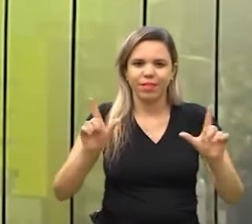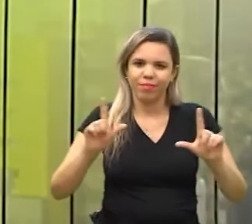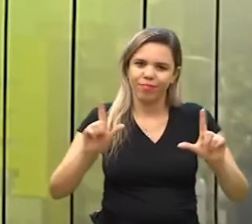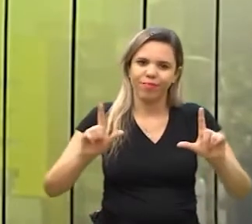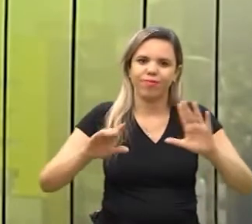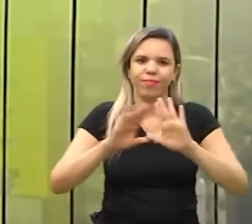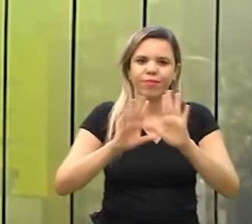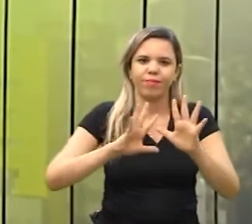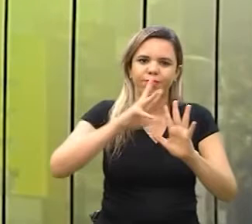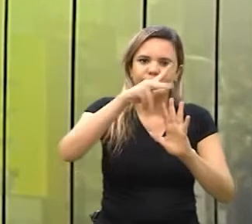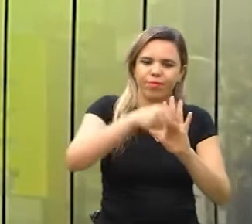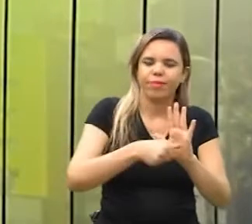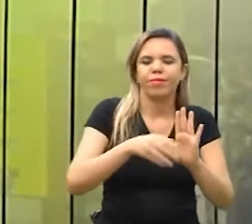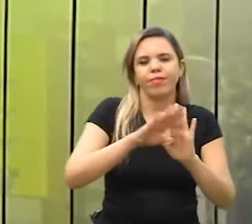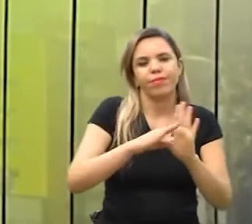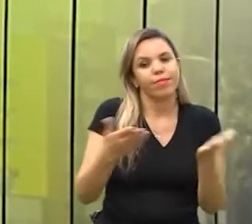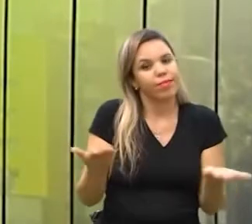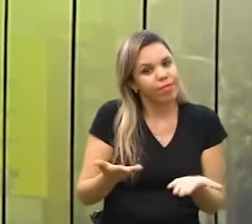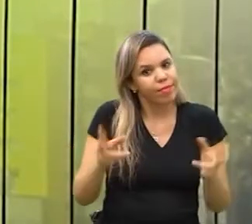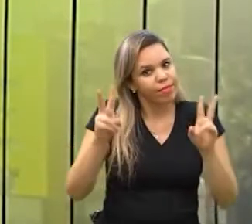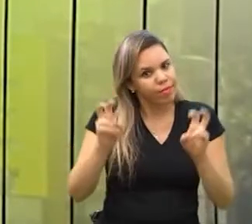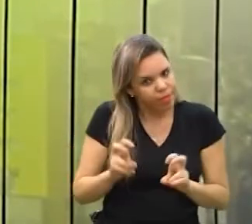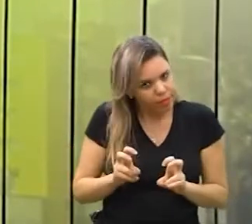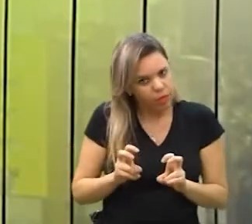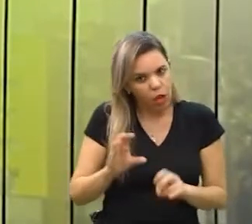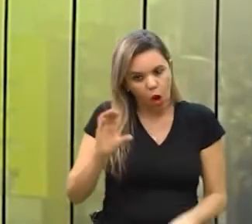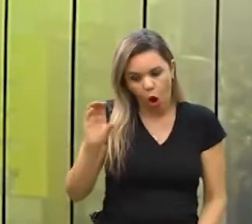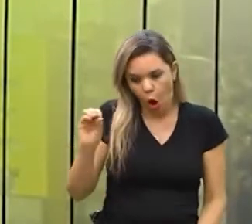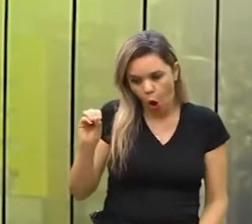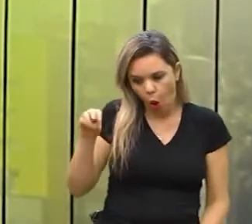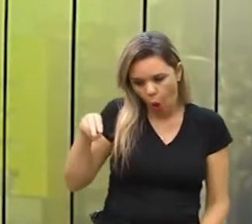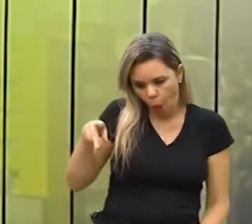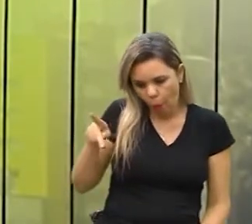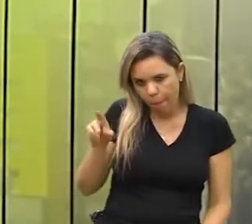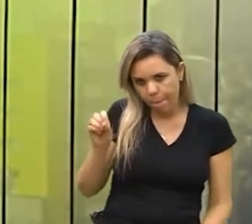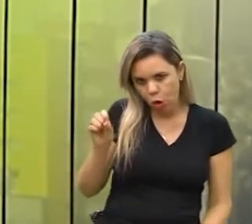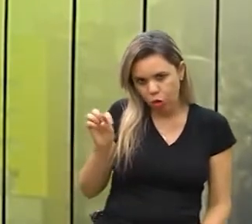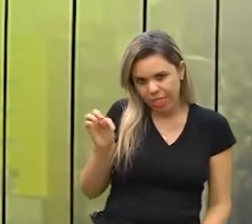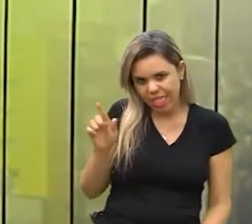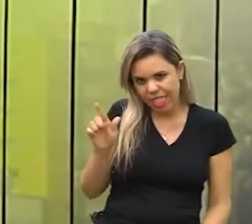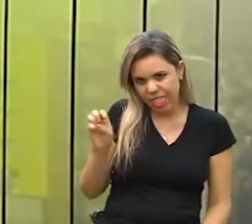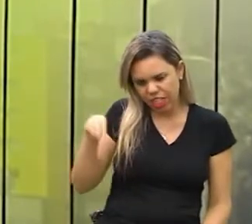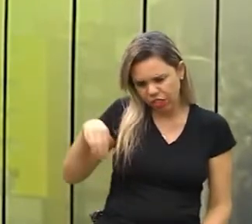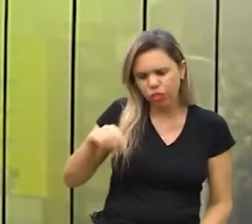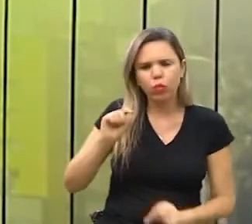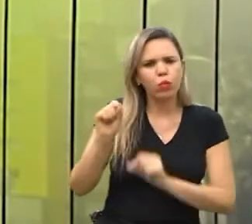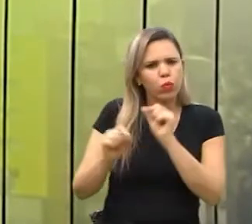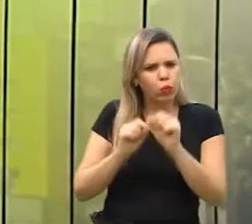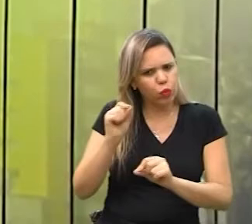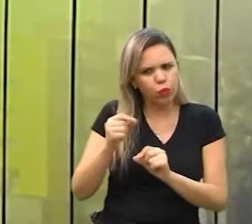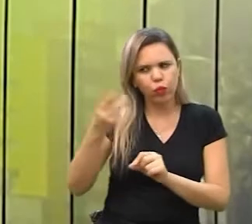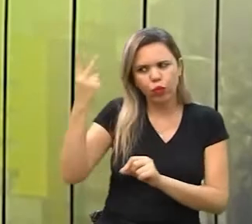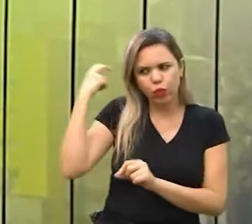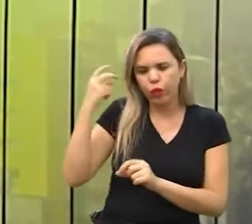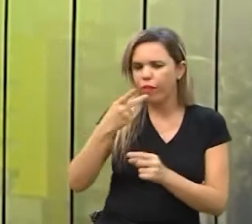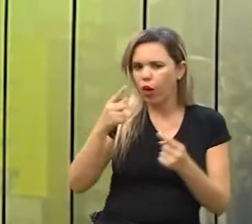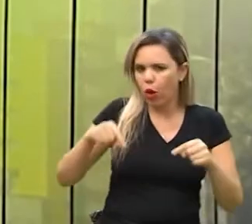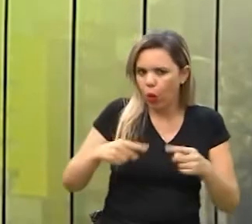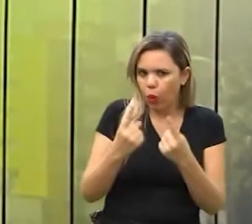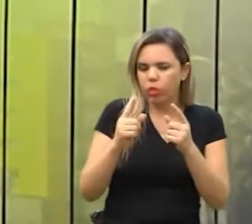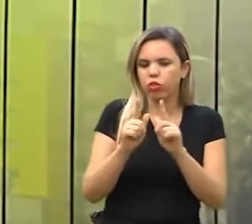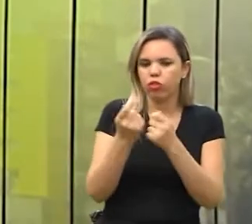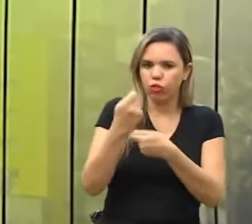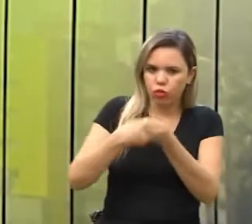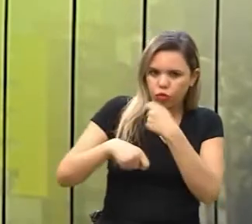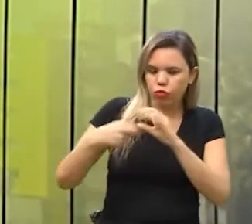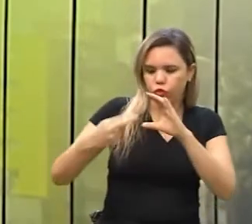Estamos no ar com Giro Ambiental e hoje o assunto é compostagem. Há algumas edições nós falamos aqui sobre os